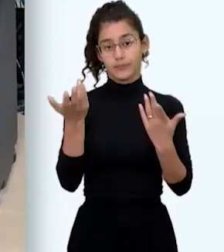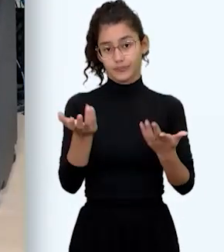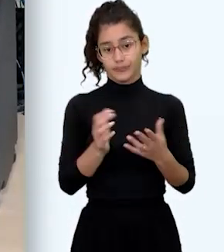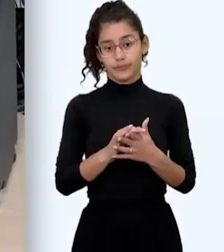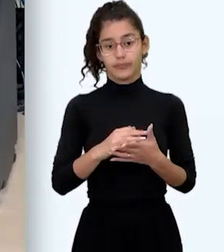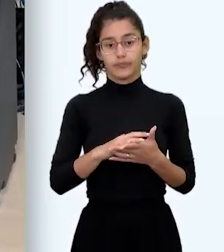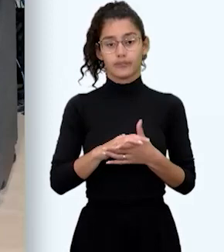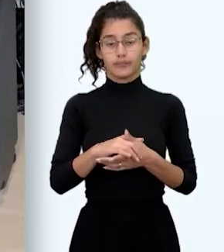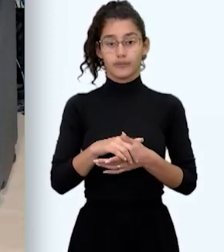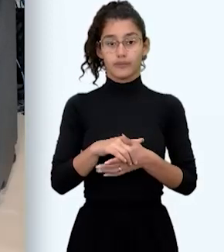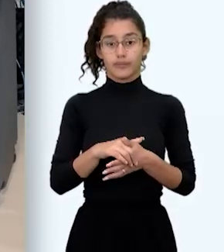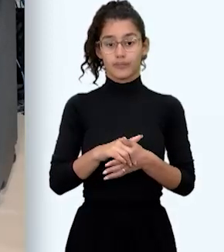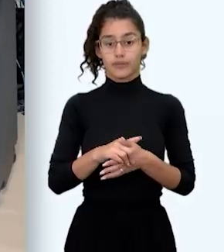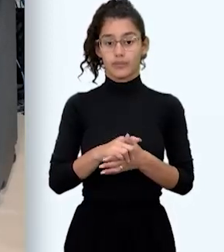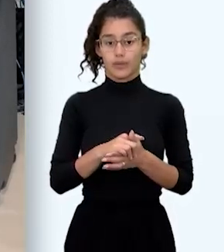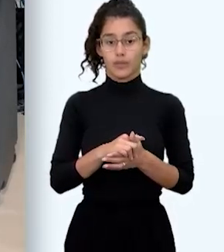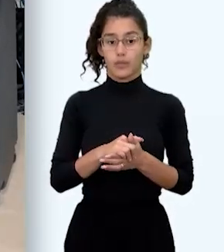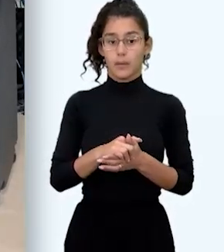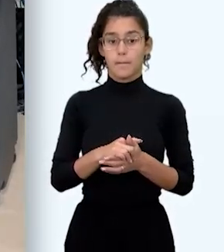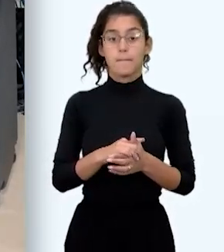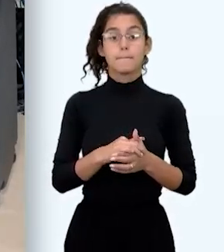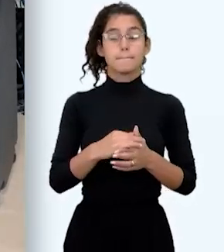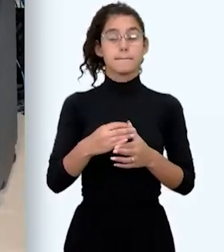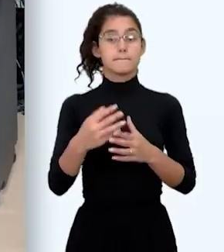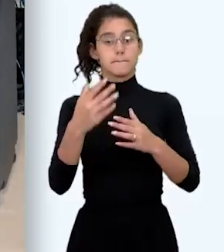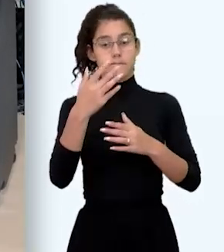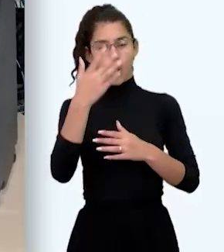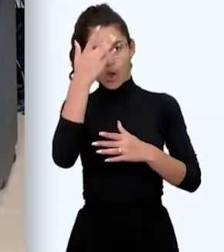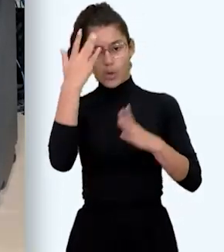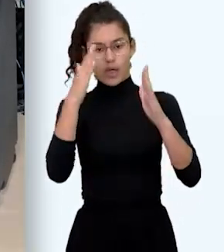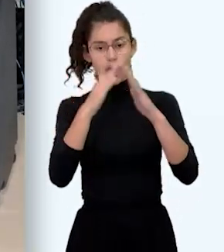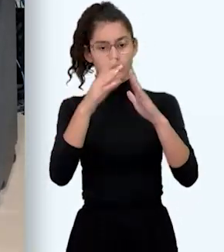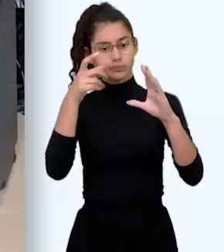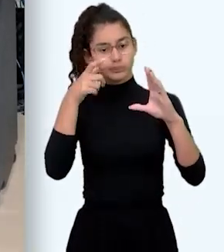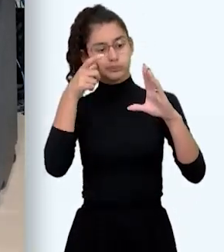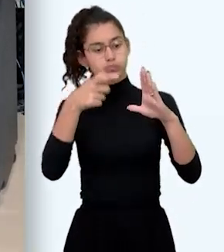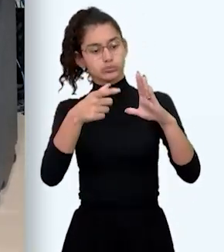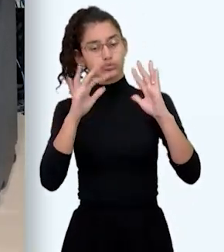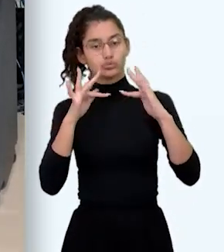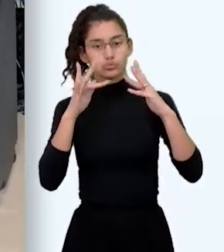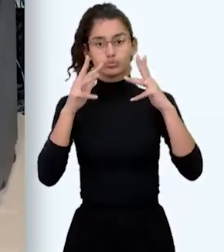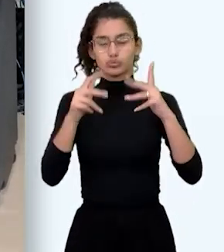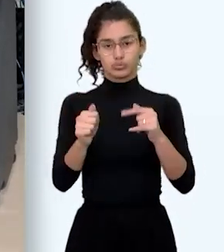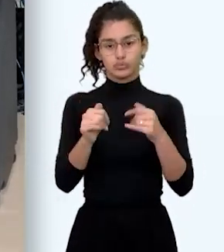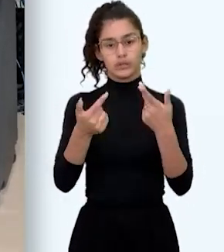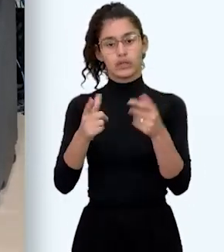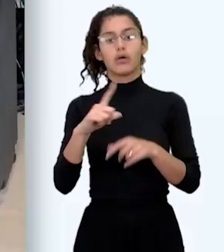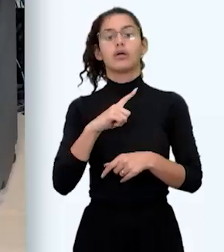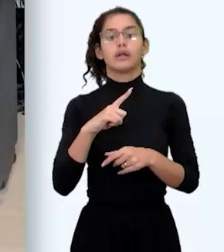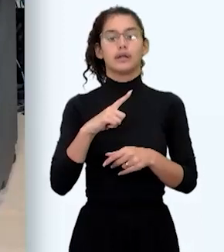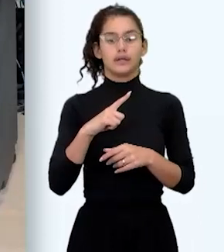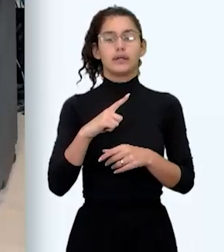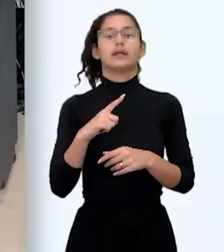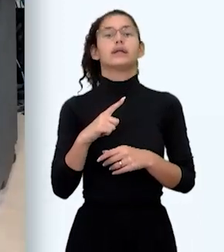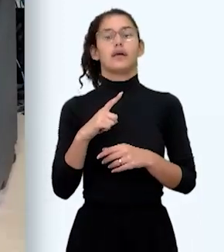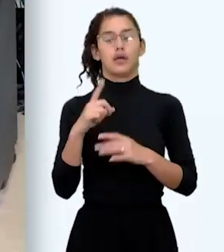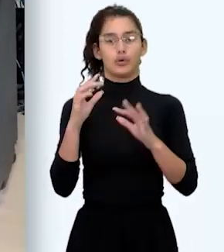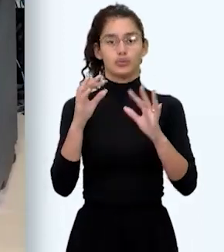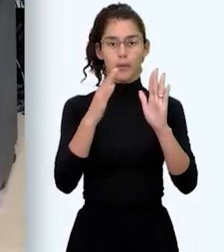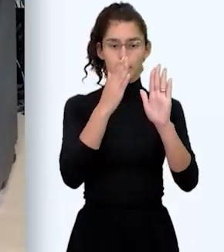que o pessoal que está em casa veja, né, o pessoal ali. Então eles têm as vinhetas,